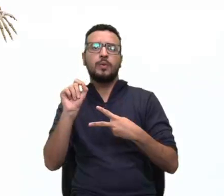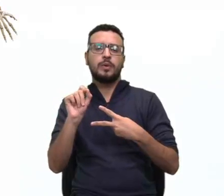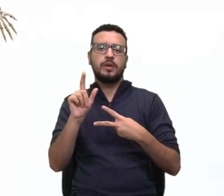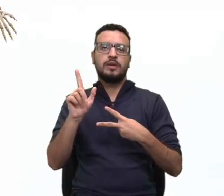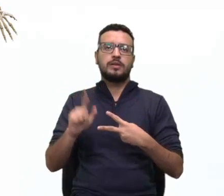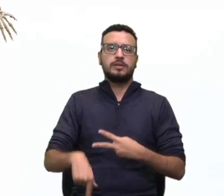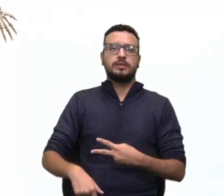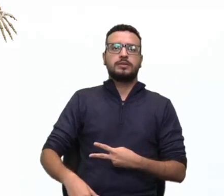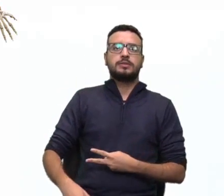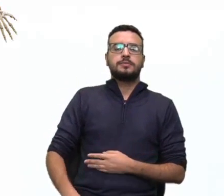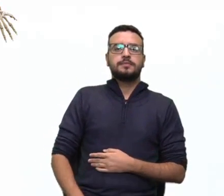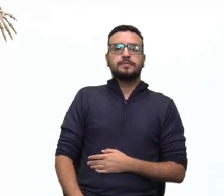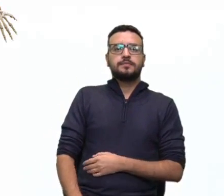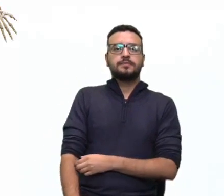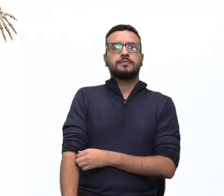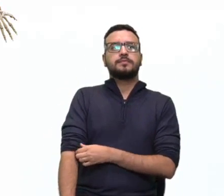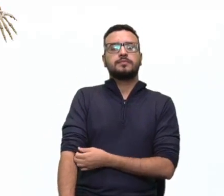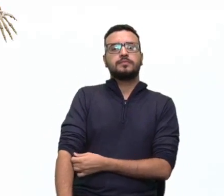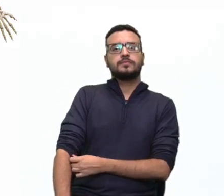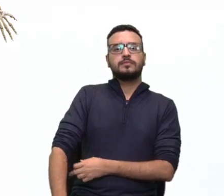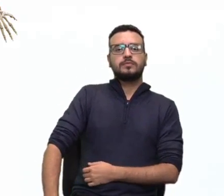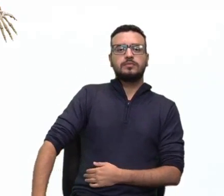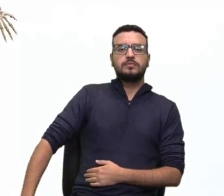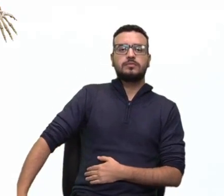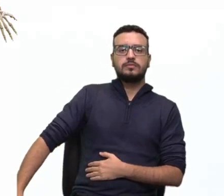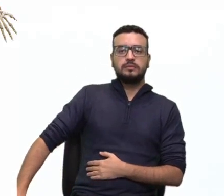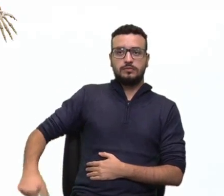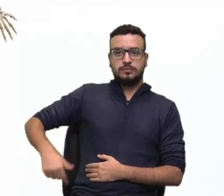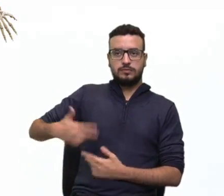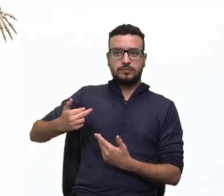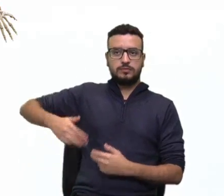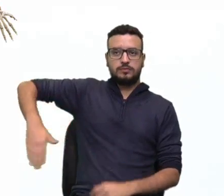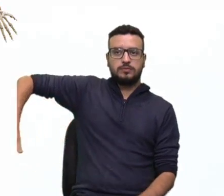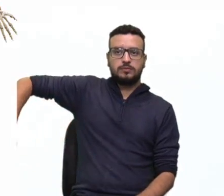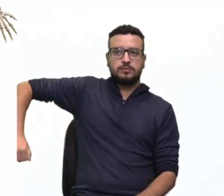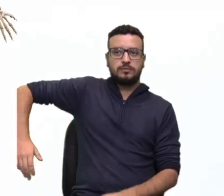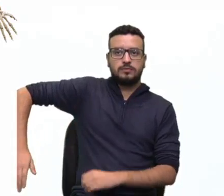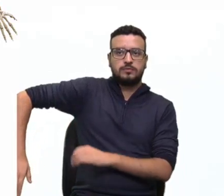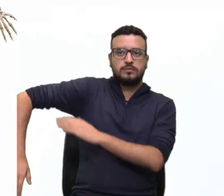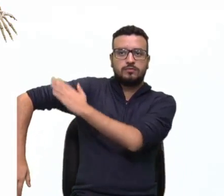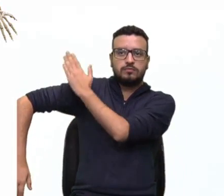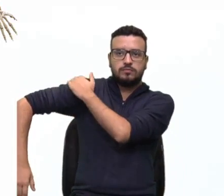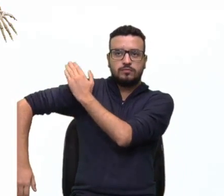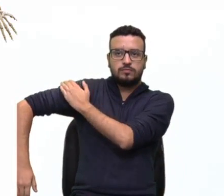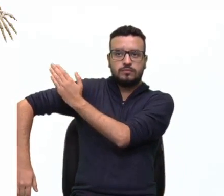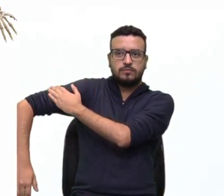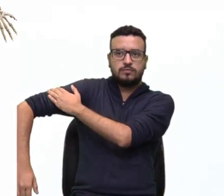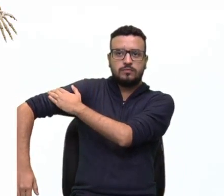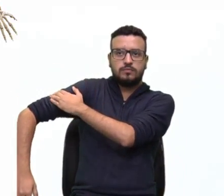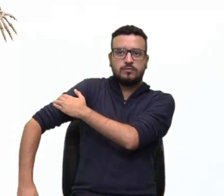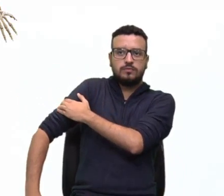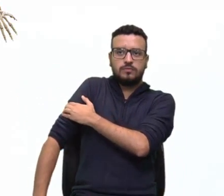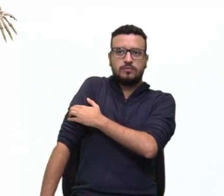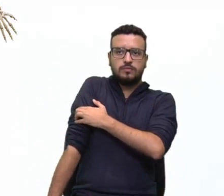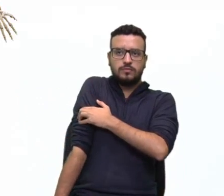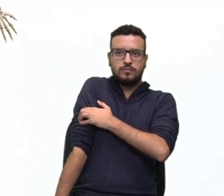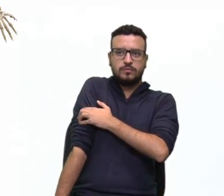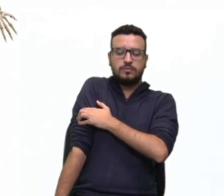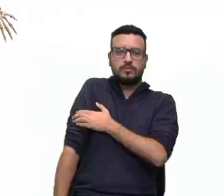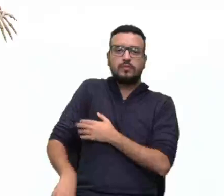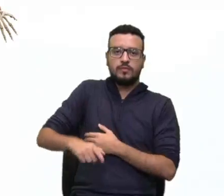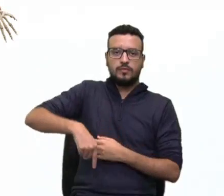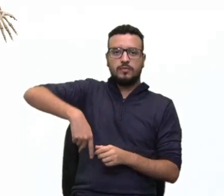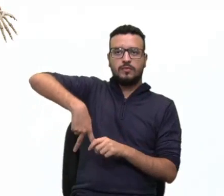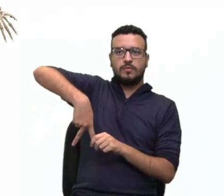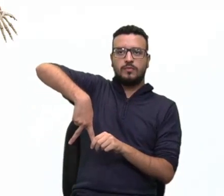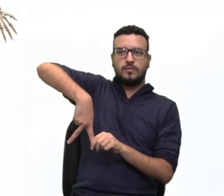mediano. Então, vocês já viram também, principalmente quando a gente fala das aulas práticas, do aspecto de posição. Se eu